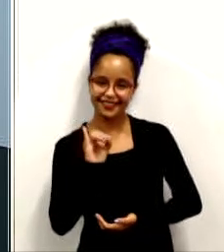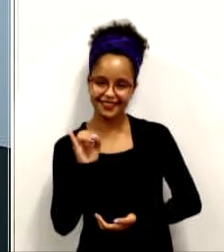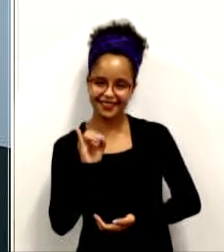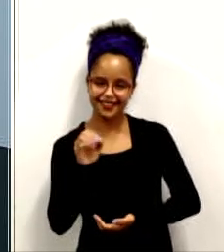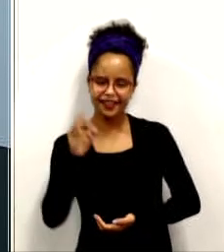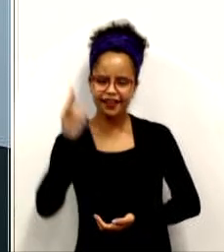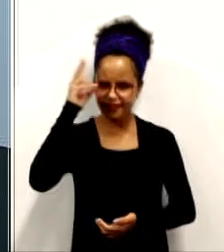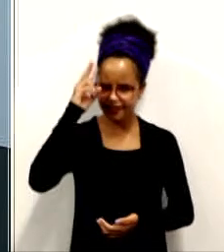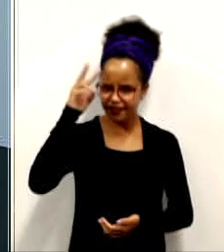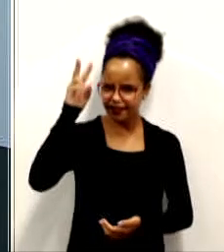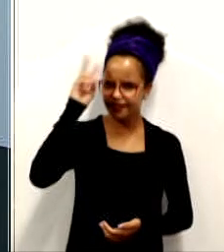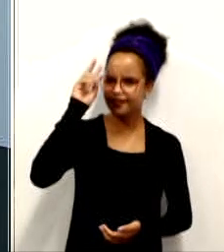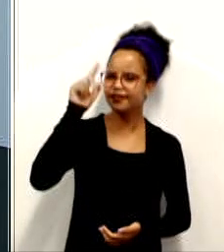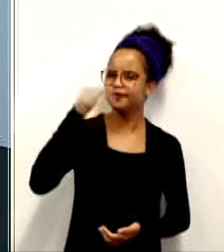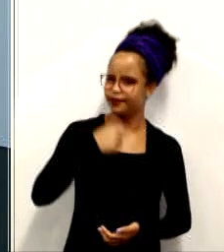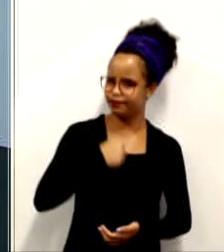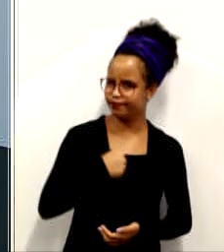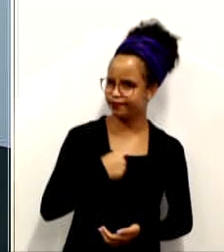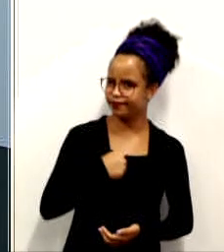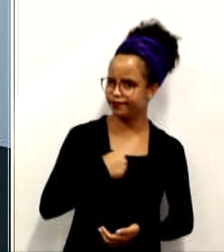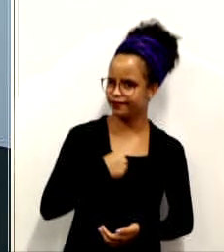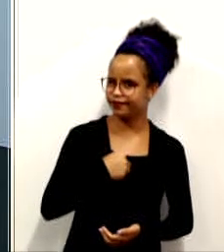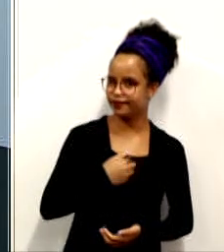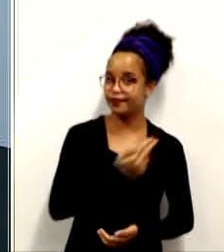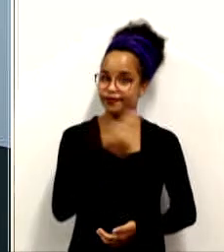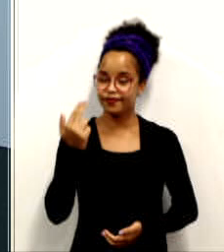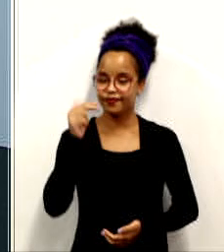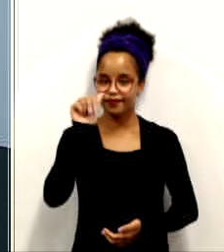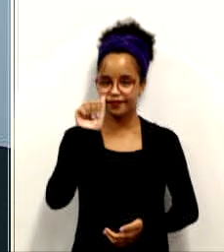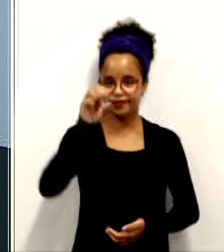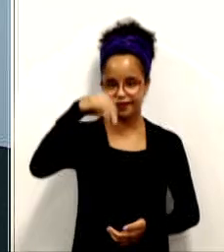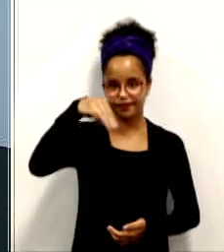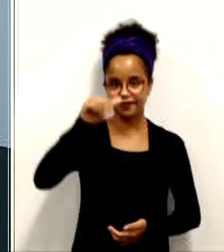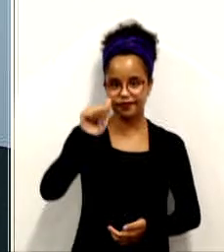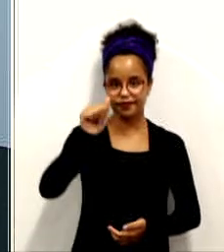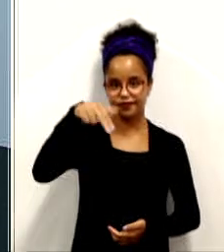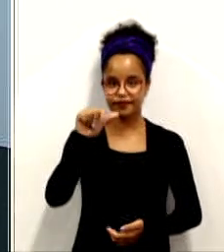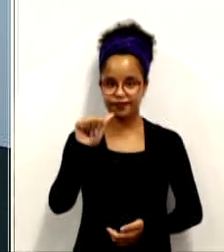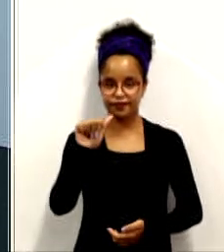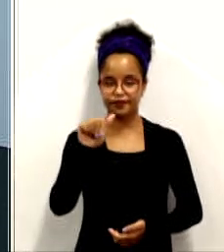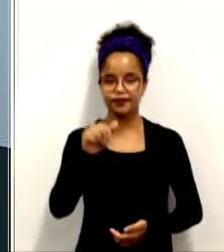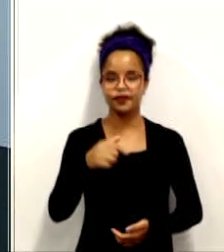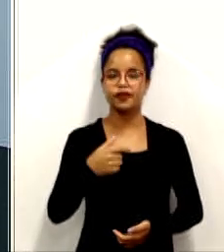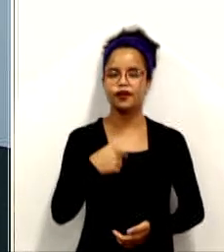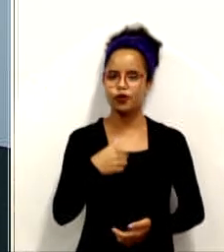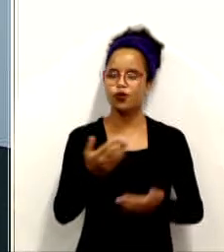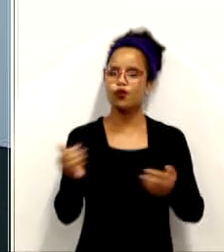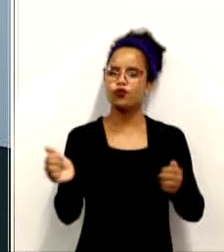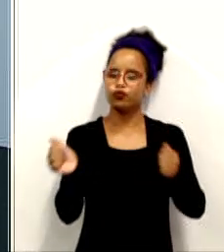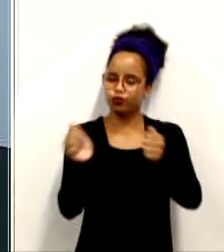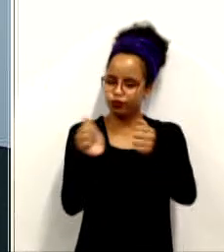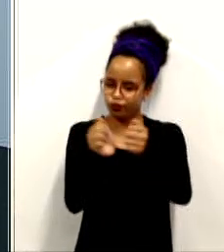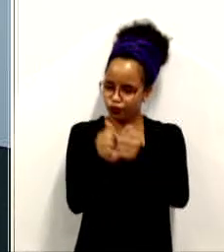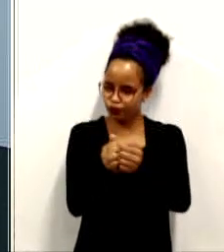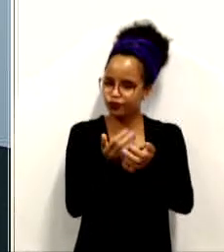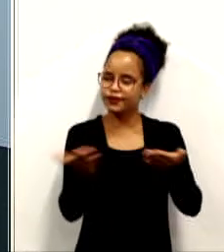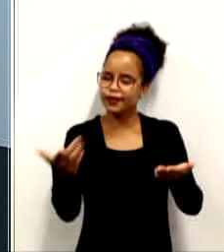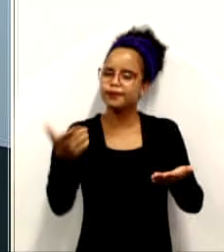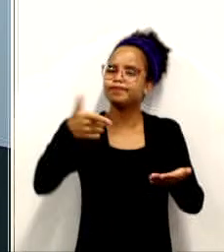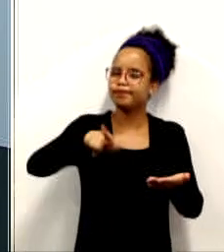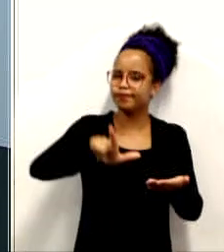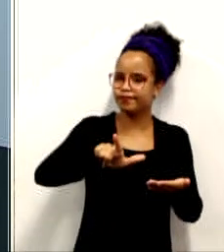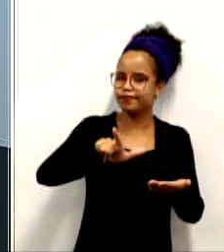de mim? Meu nome é Amanda Cisneiros e eu estou com vocês mais uma vez para a gente poder trabalhar o